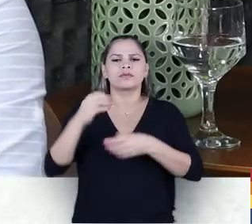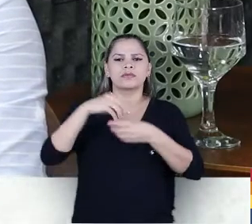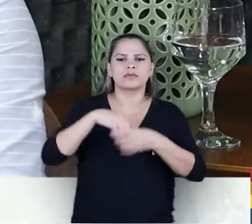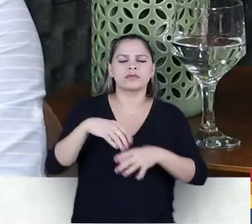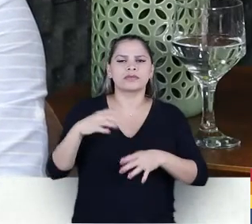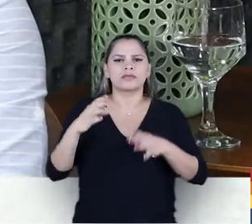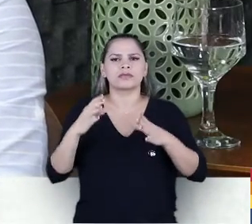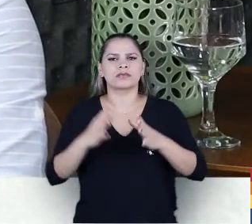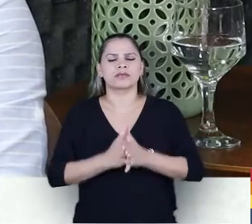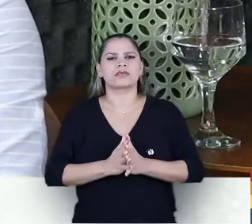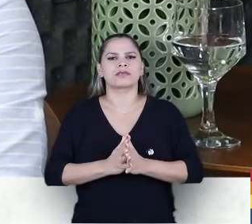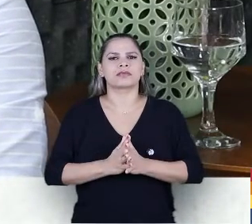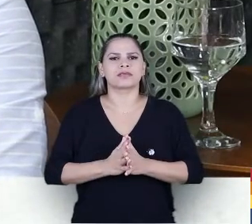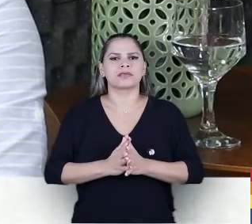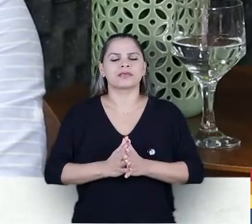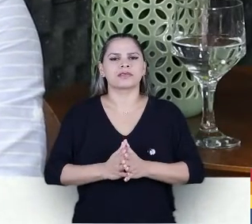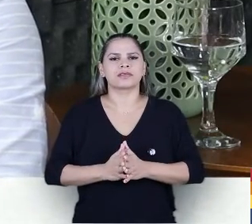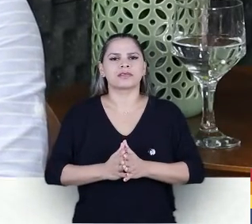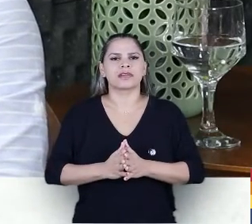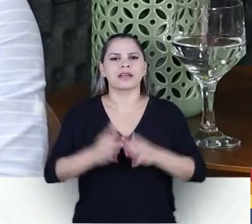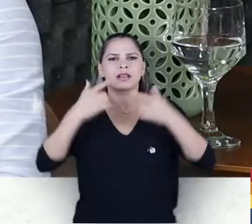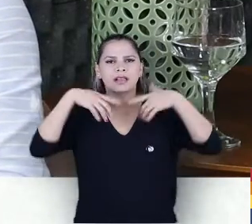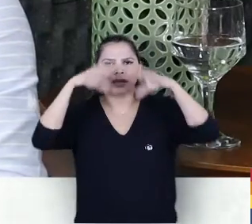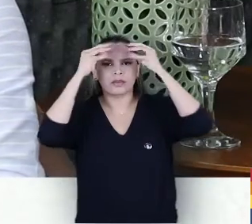esses conteúdos na BNCC?